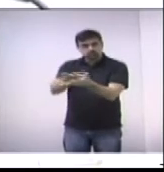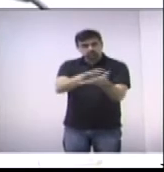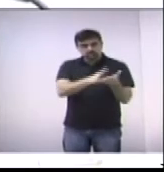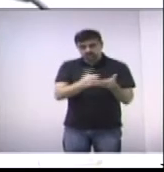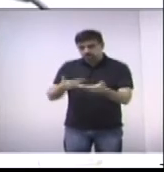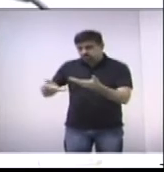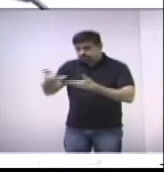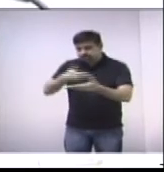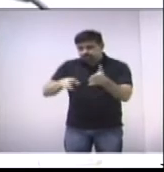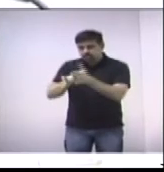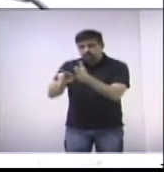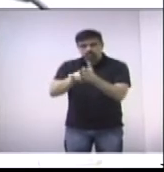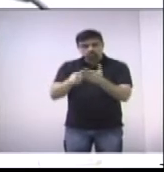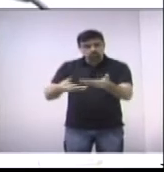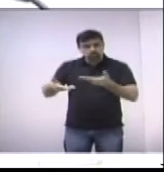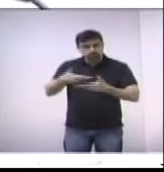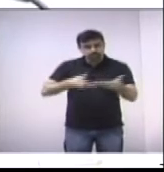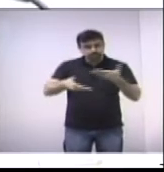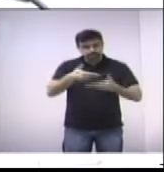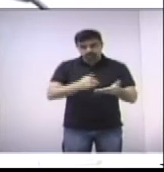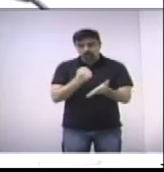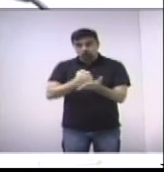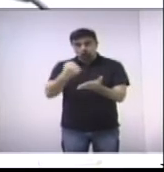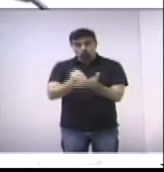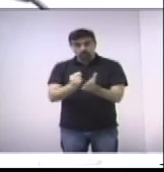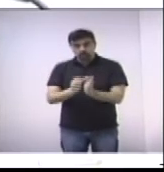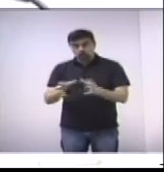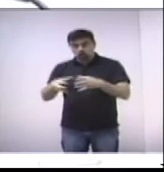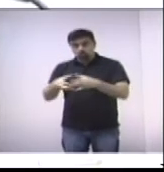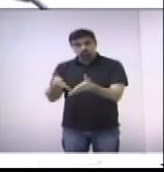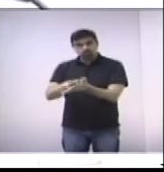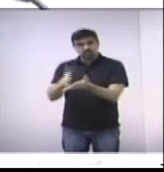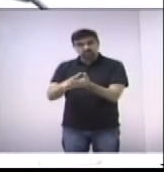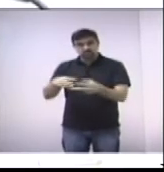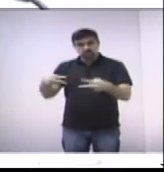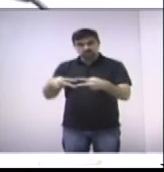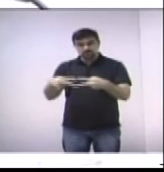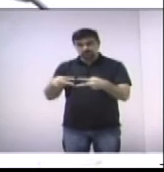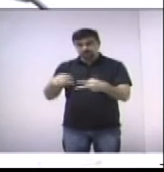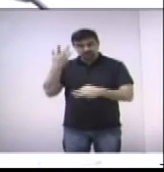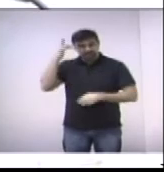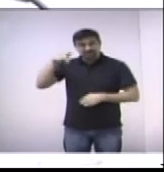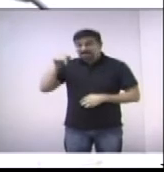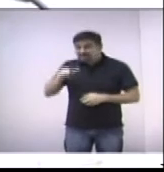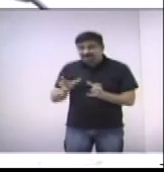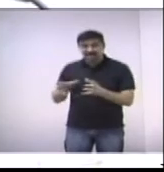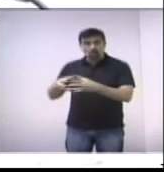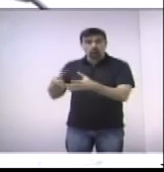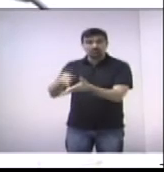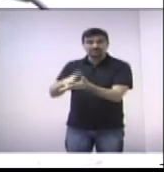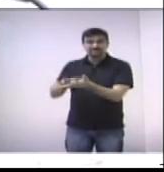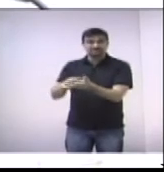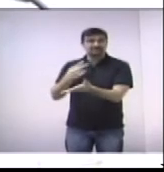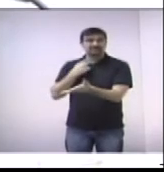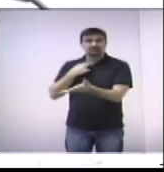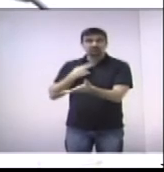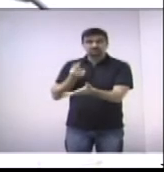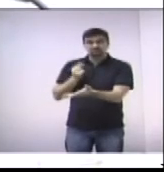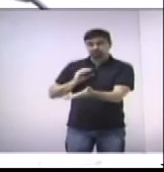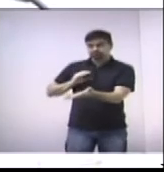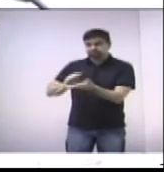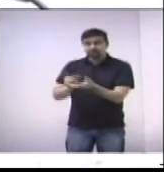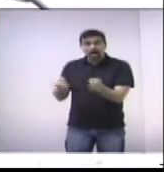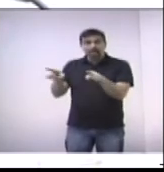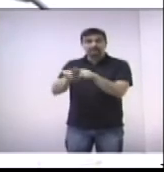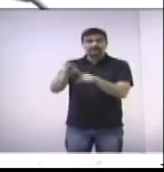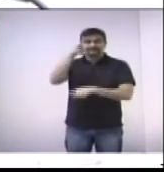outras cidades no Brasil, tendo contratado várias escolas de samba do município de Paulínia, sem saber que elas estavam proibidas de contratar com a